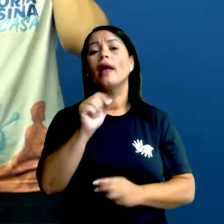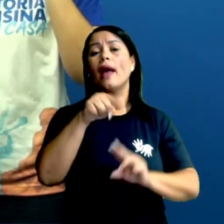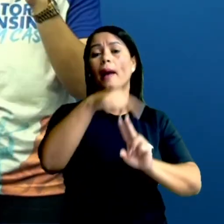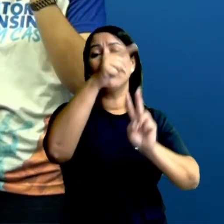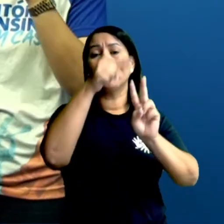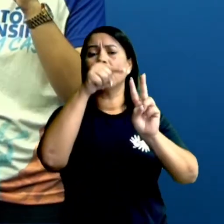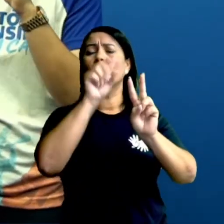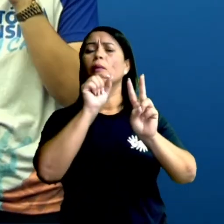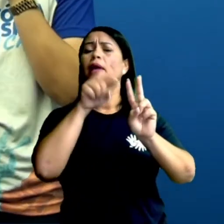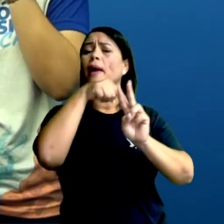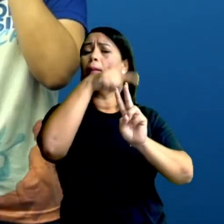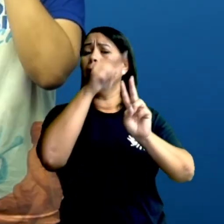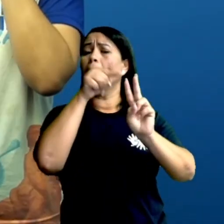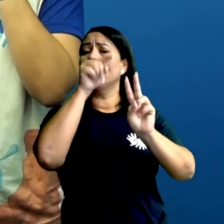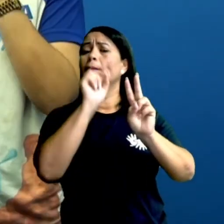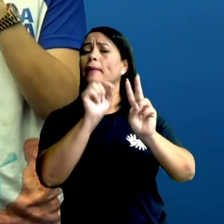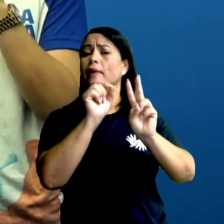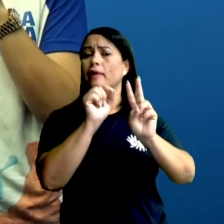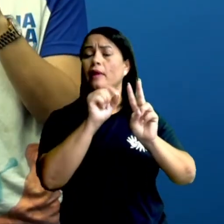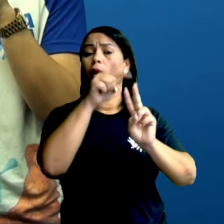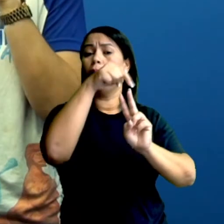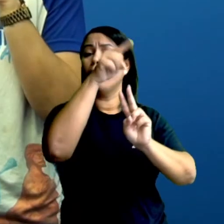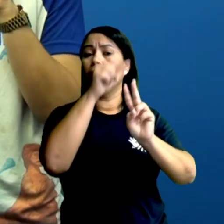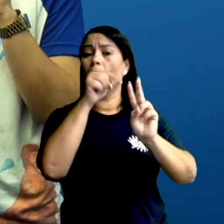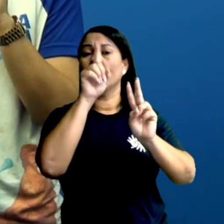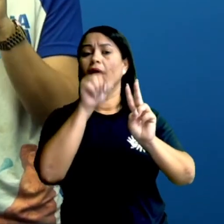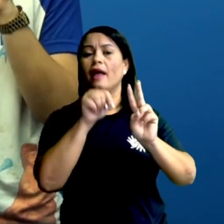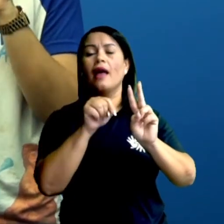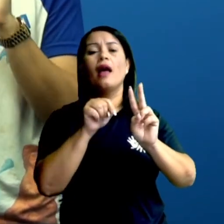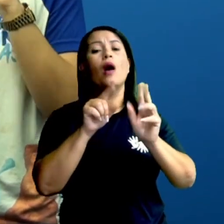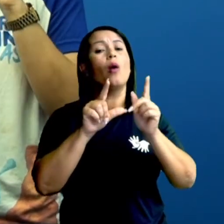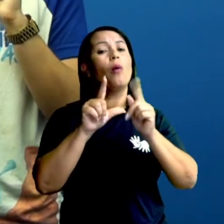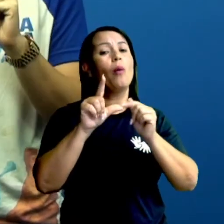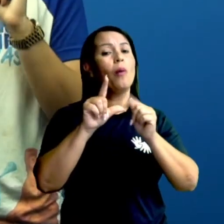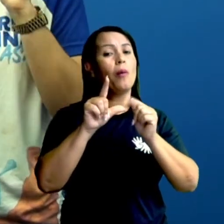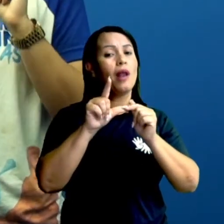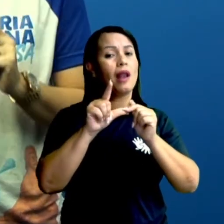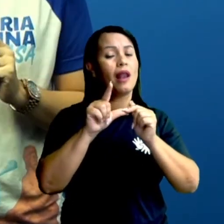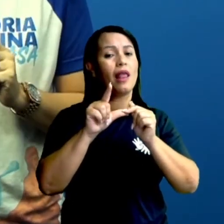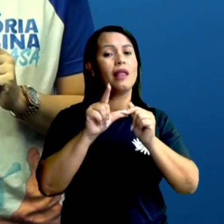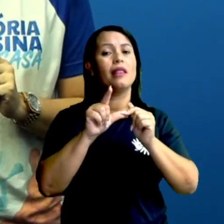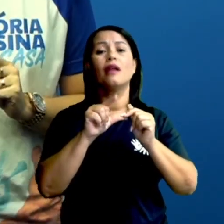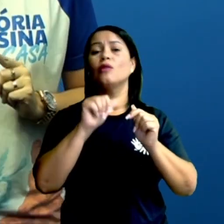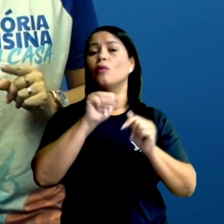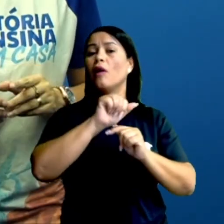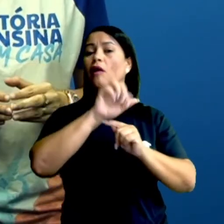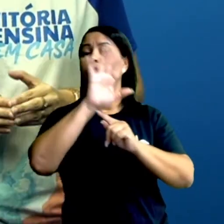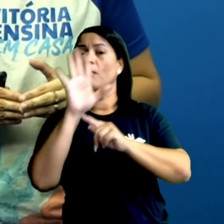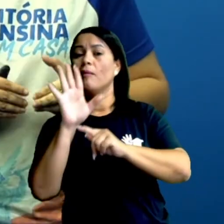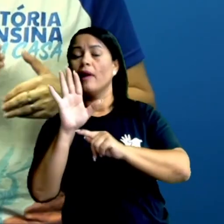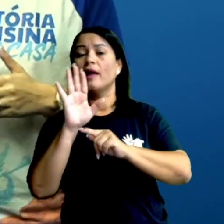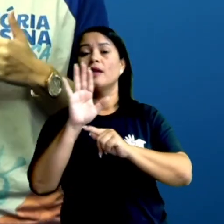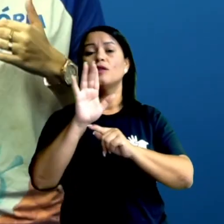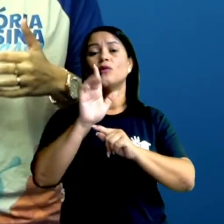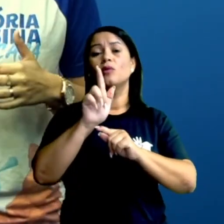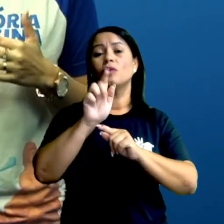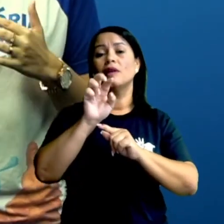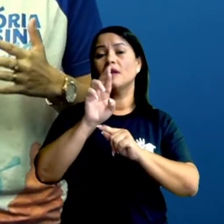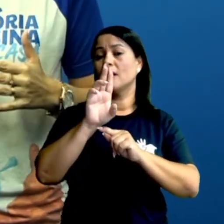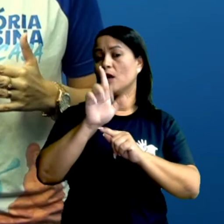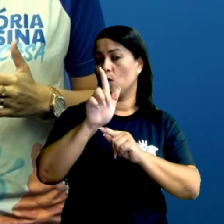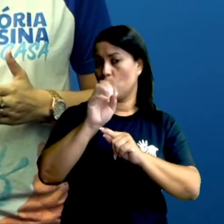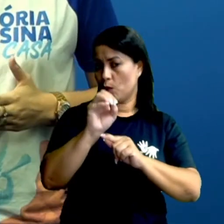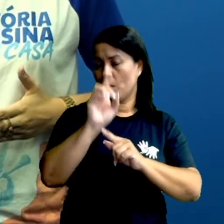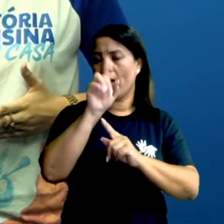é π? Também já falei aqui para vocês que o π é o quê? É uma letra do nosso alfabeto grego, ok? E o